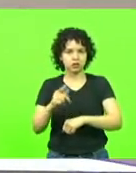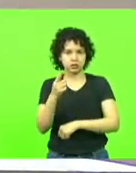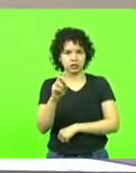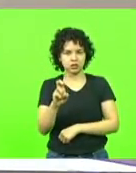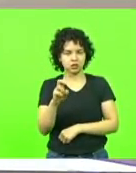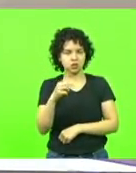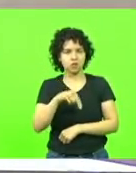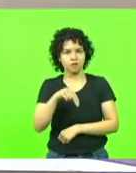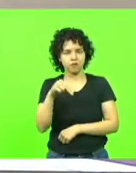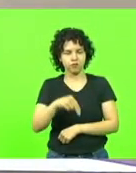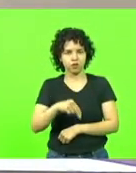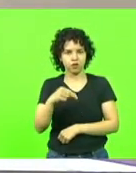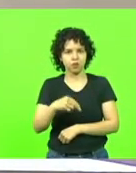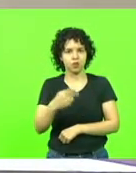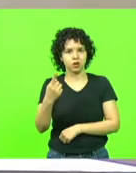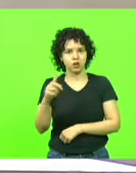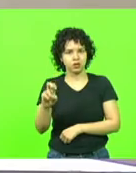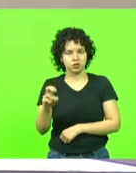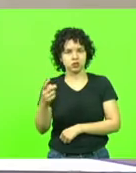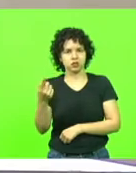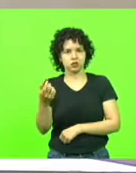16. Em discussão?